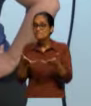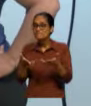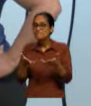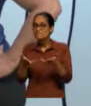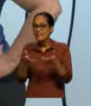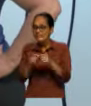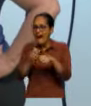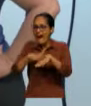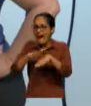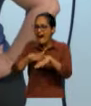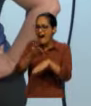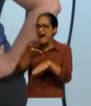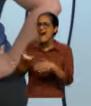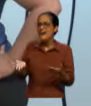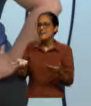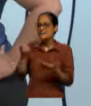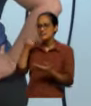de fazer?